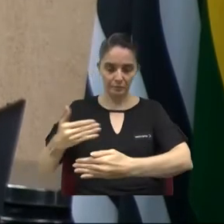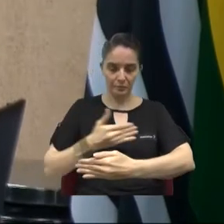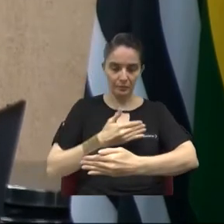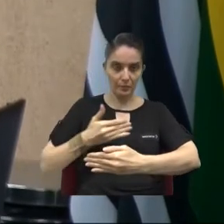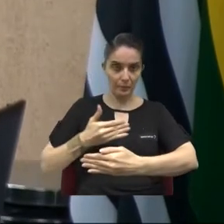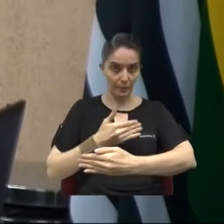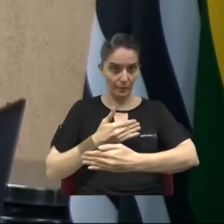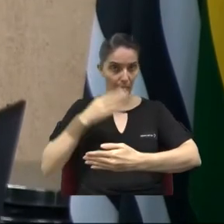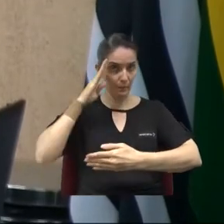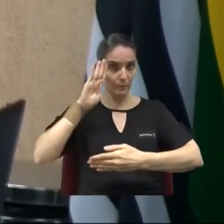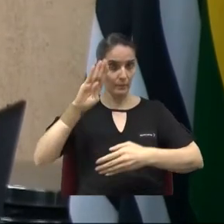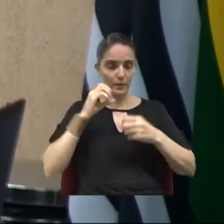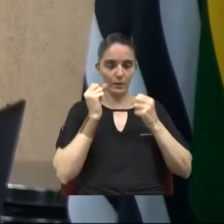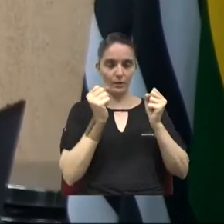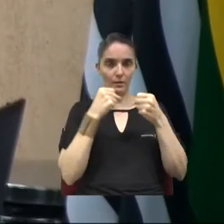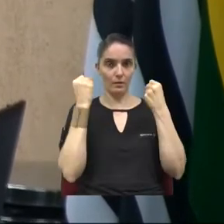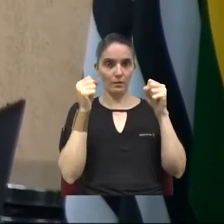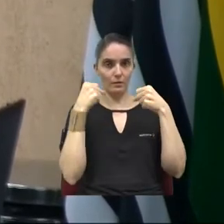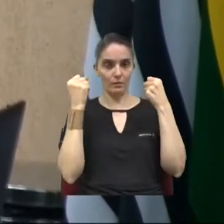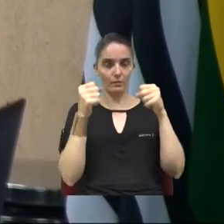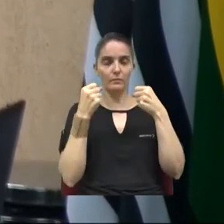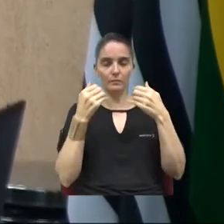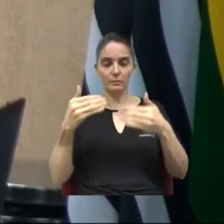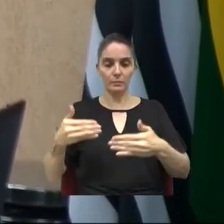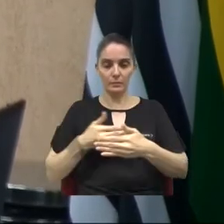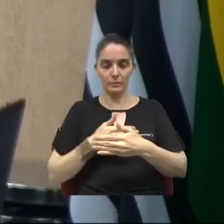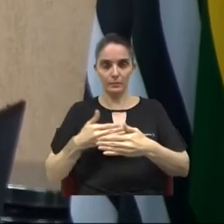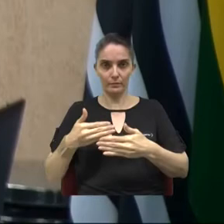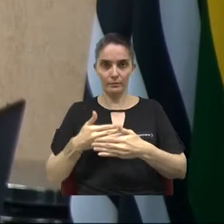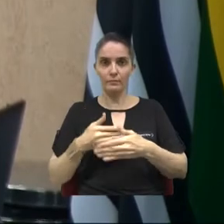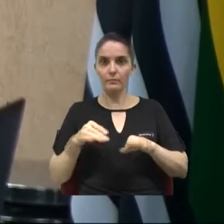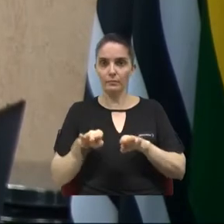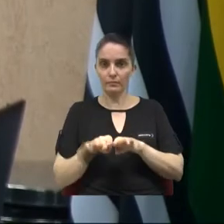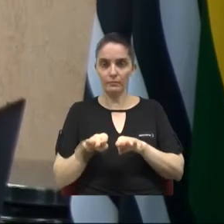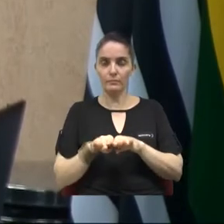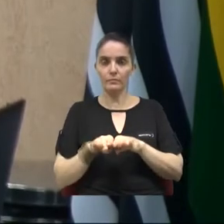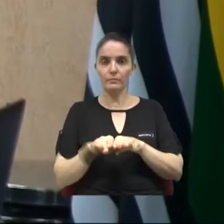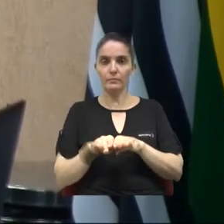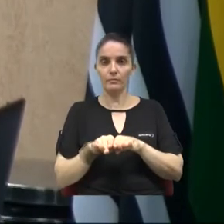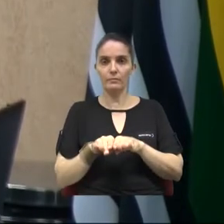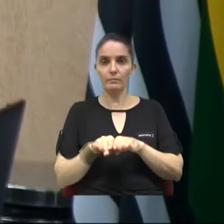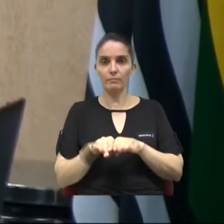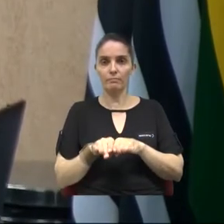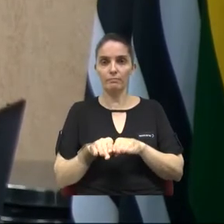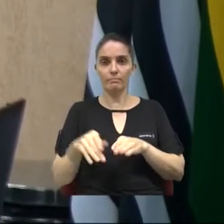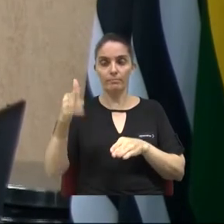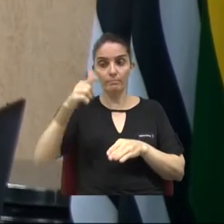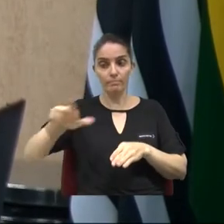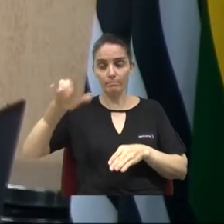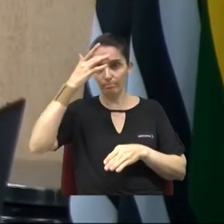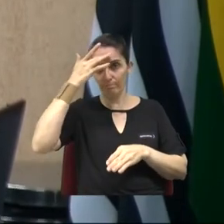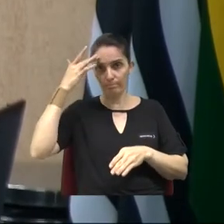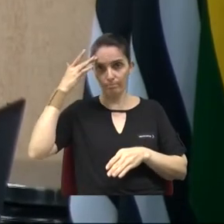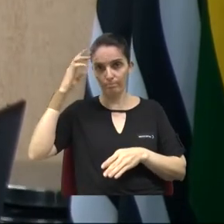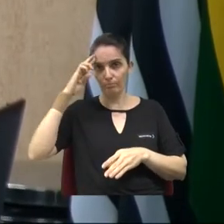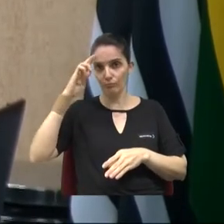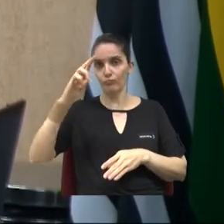é a academia, o parque Limeirão lá, a maior parte também estava na área do rapaz aí, que tinha